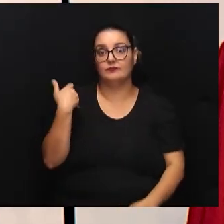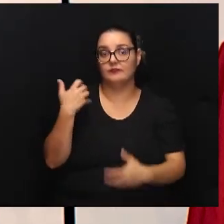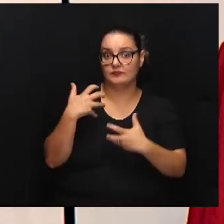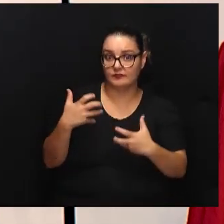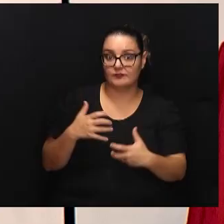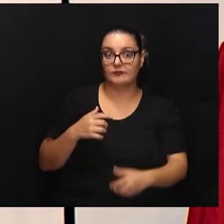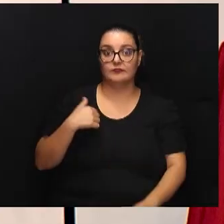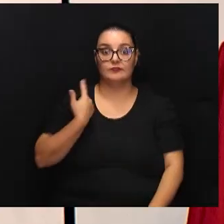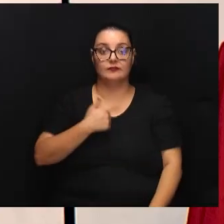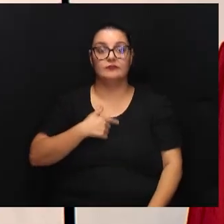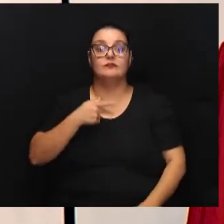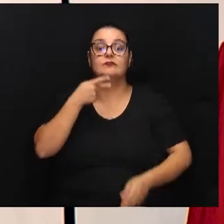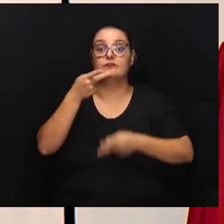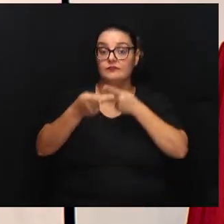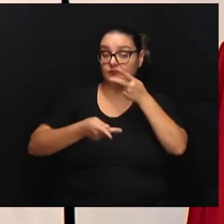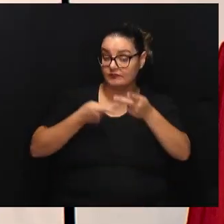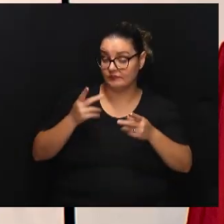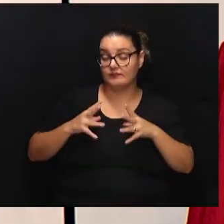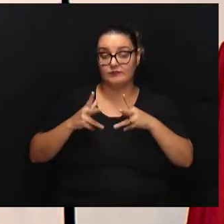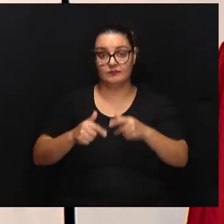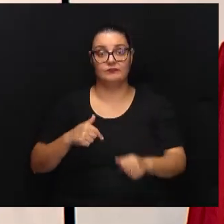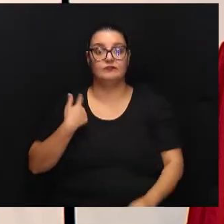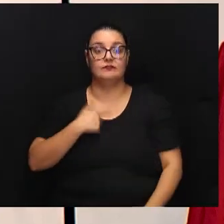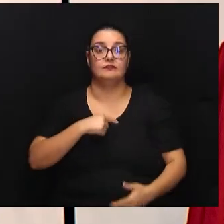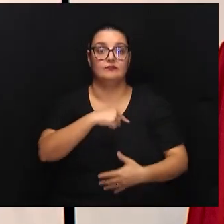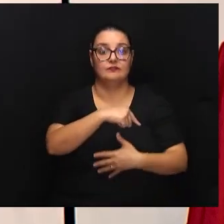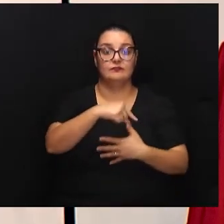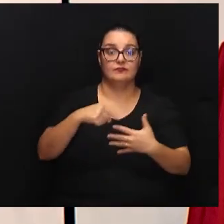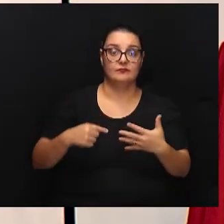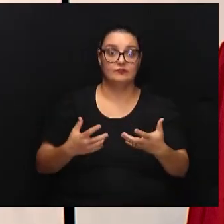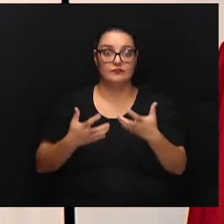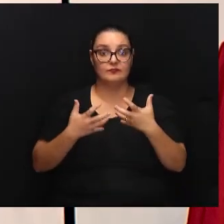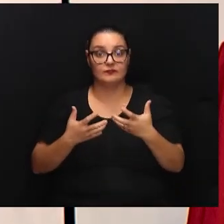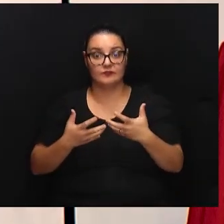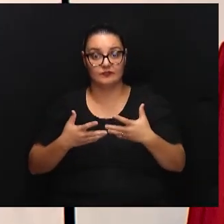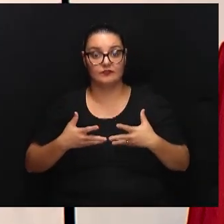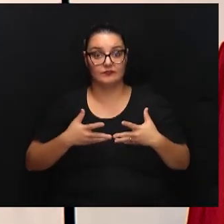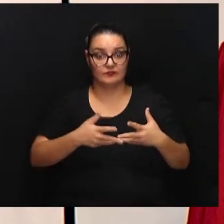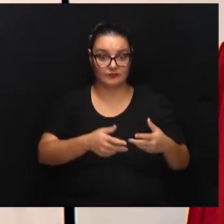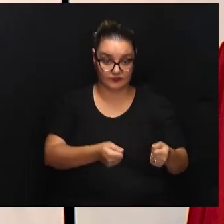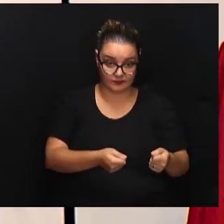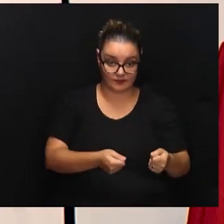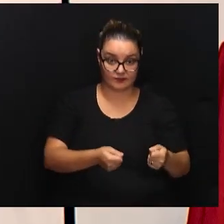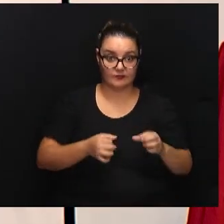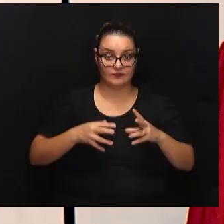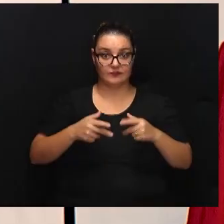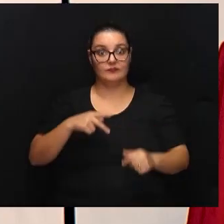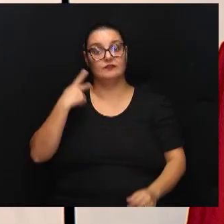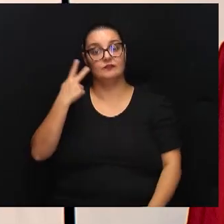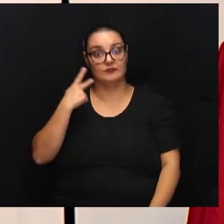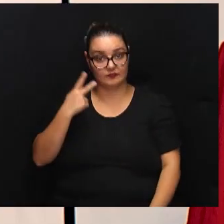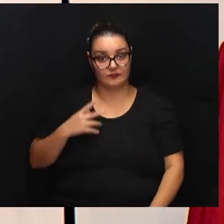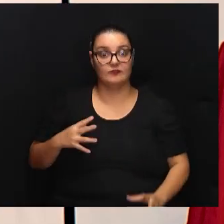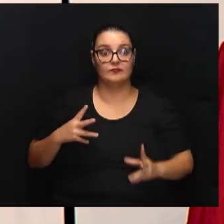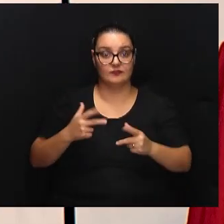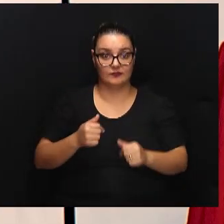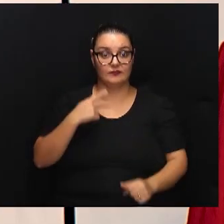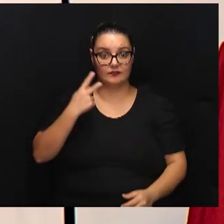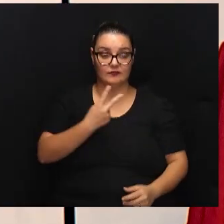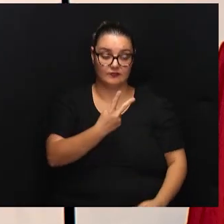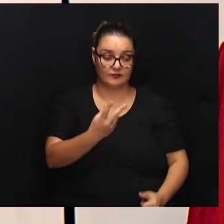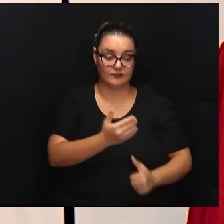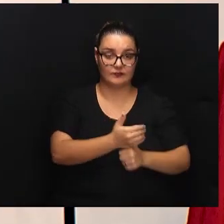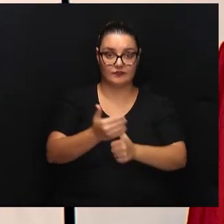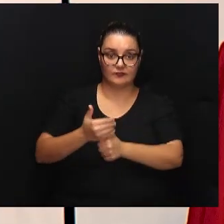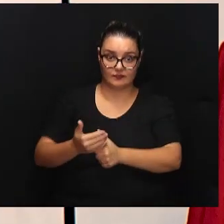nossos aspectos. Gostaria aqui de fazer um convite para todas as vereanças, para as duas vereanças aqui presentes, olhar para a comunidade